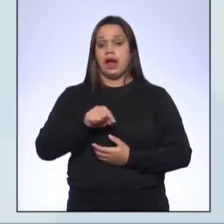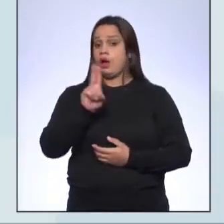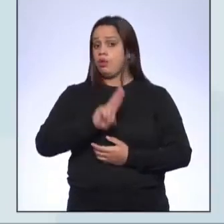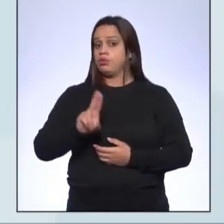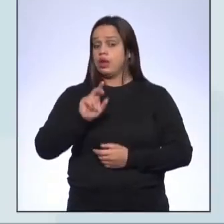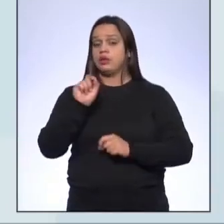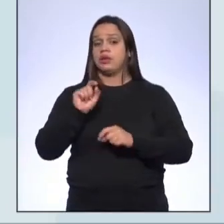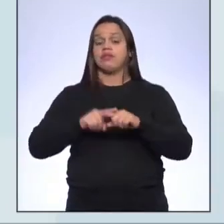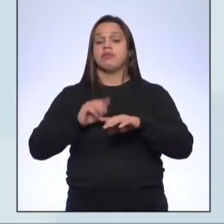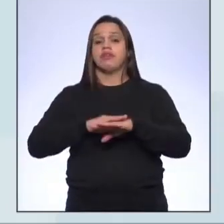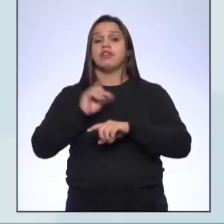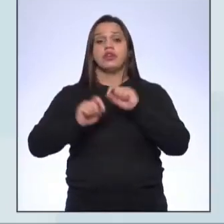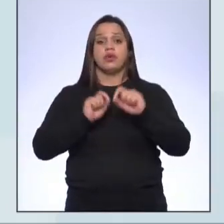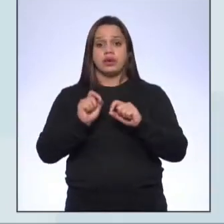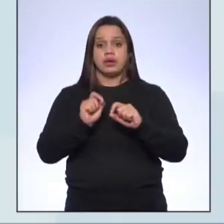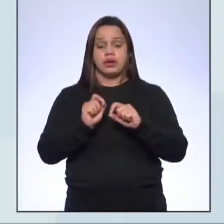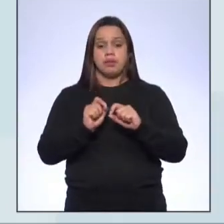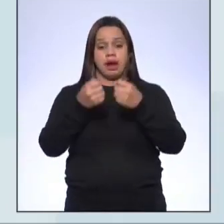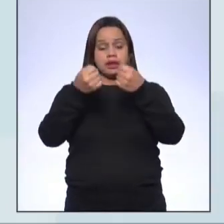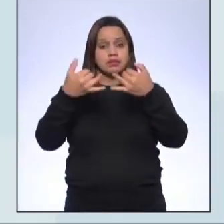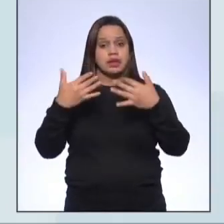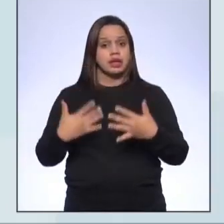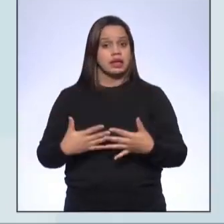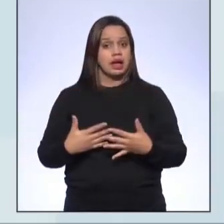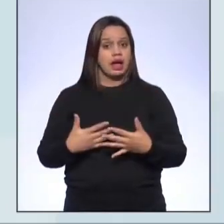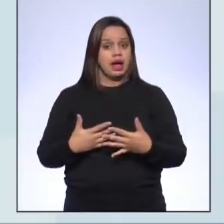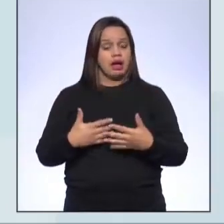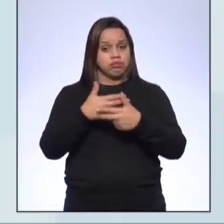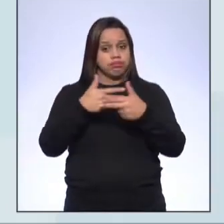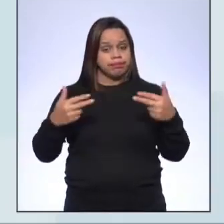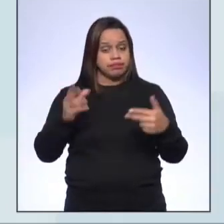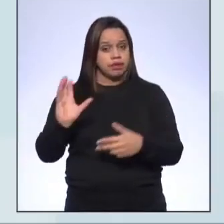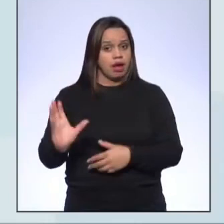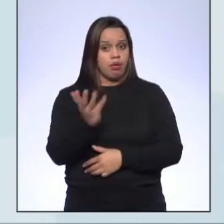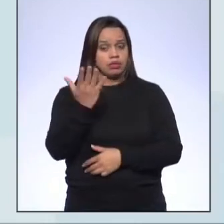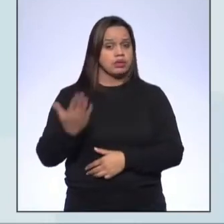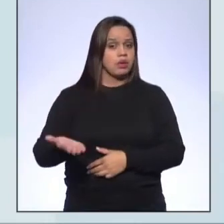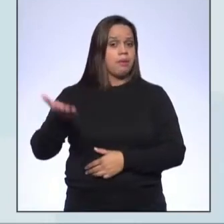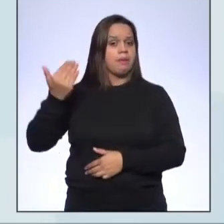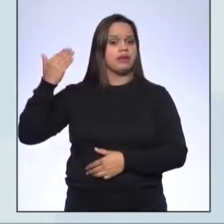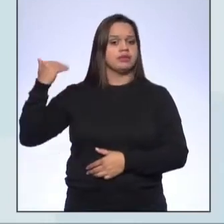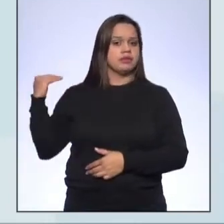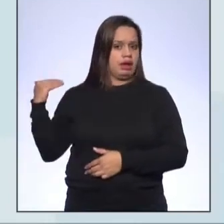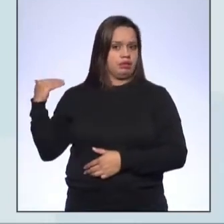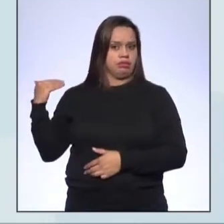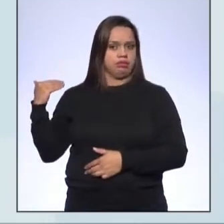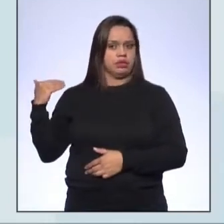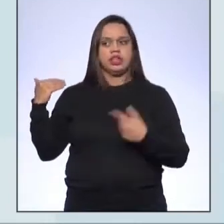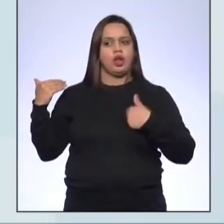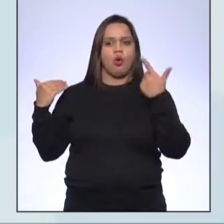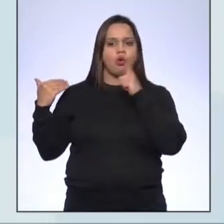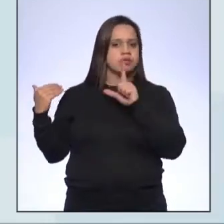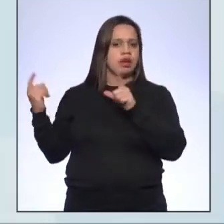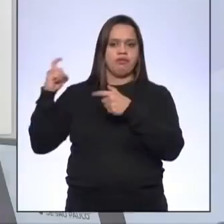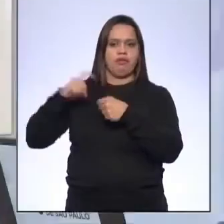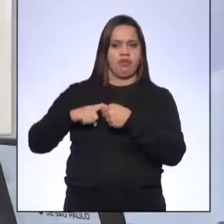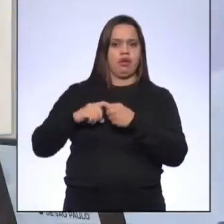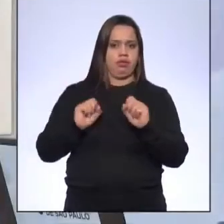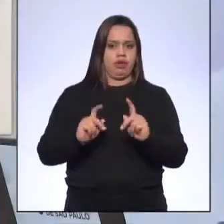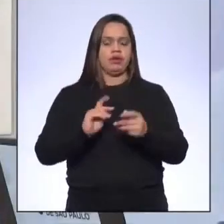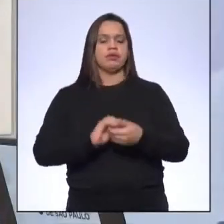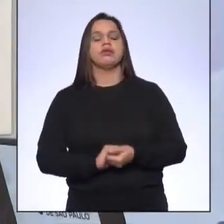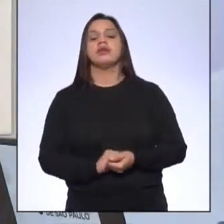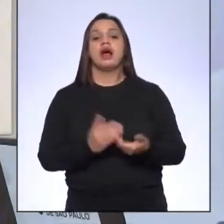uma ação que ocorre no passado, que foi completo, que a gente não volta mais, tá certo? Agora, nós vamos